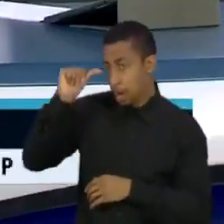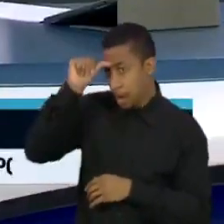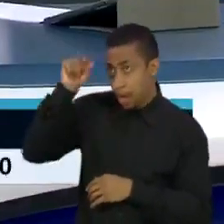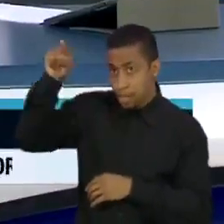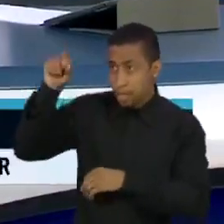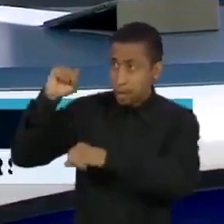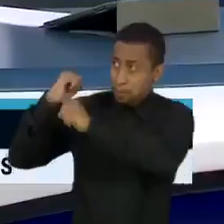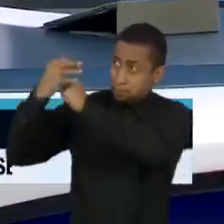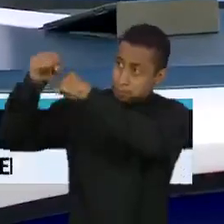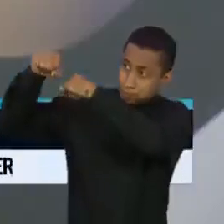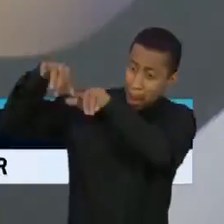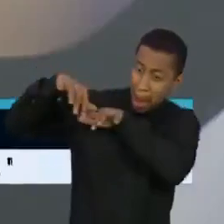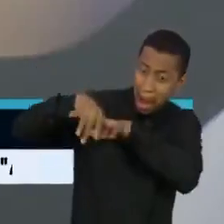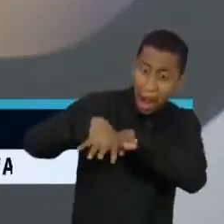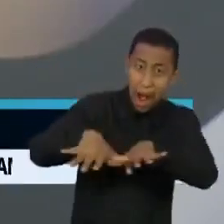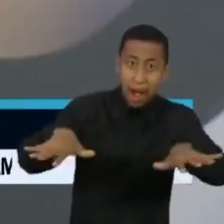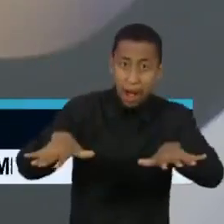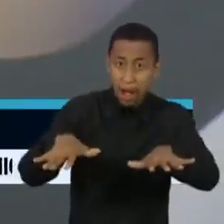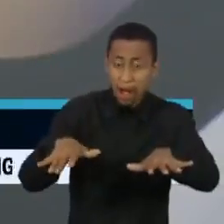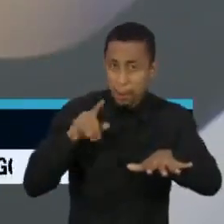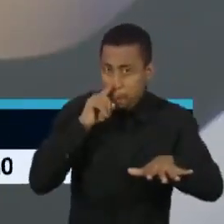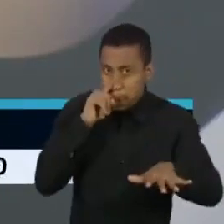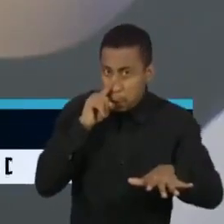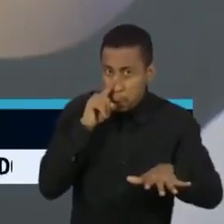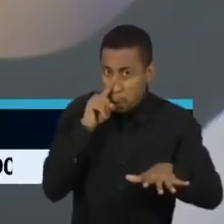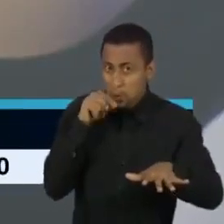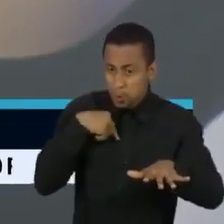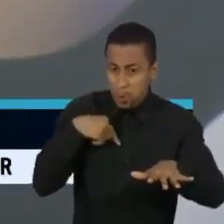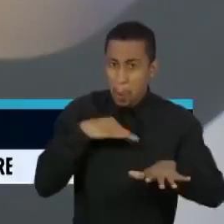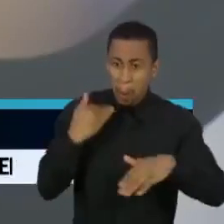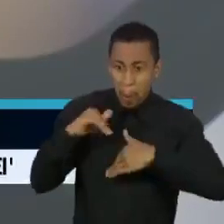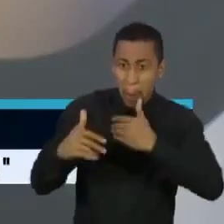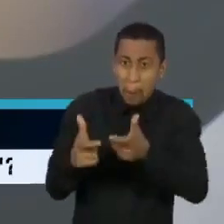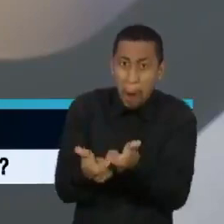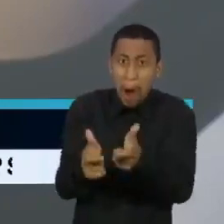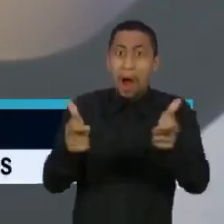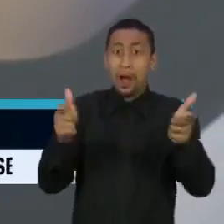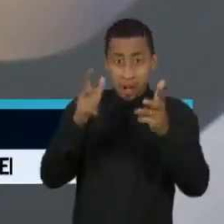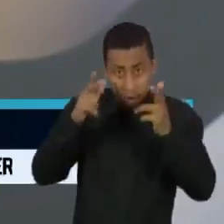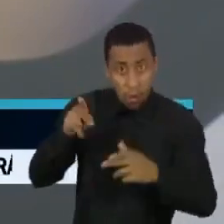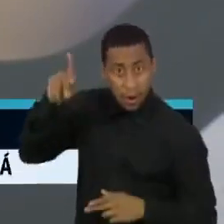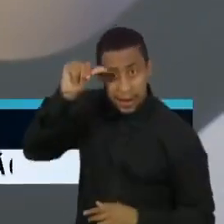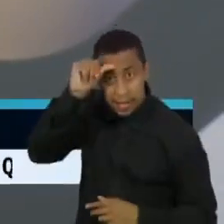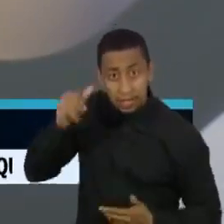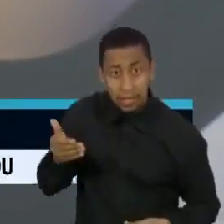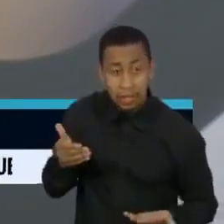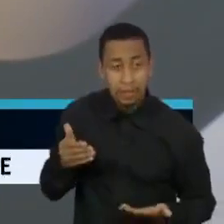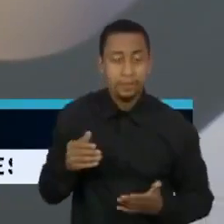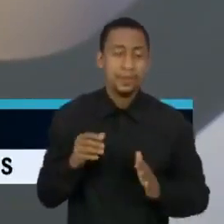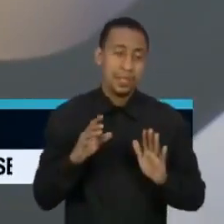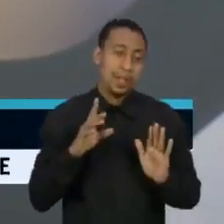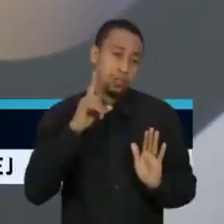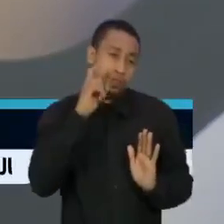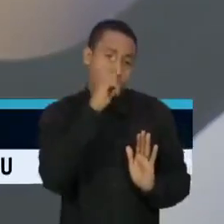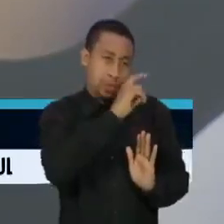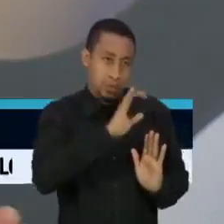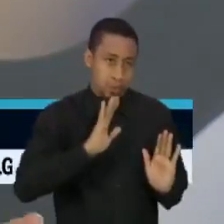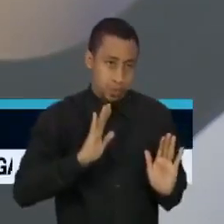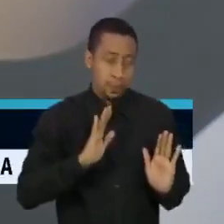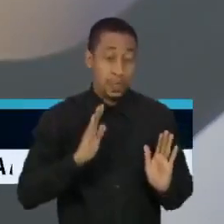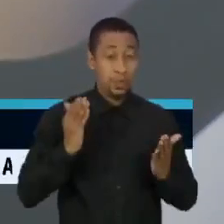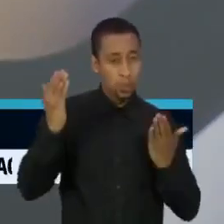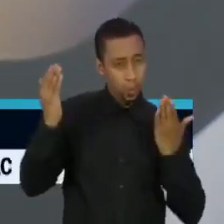cenário que a índia está vivendo Olha é difícil que a gente viva como uma índia pelas condições de vida do cidadão